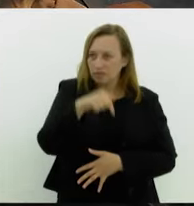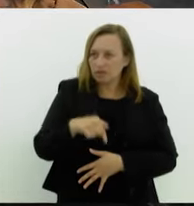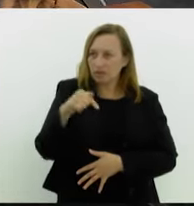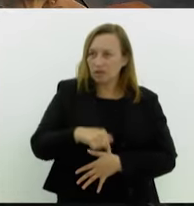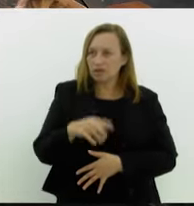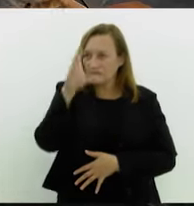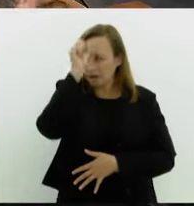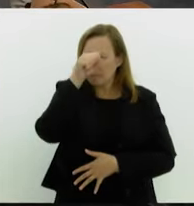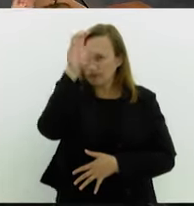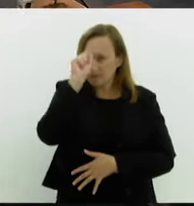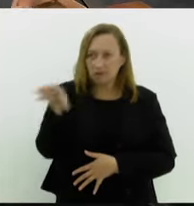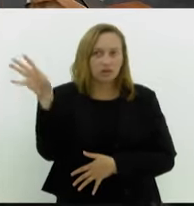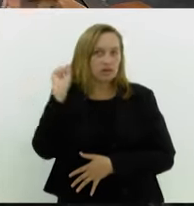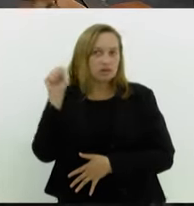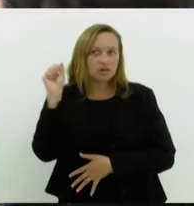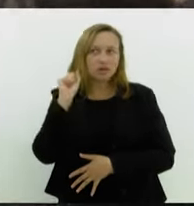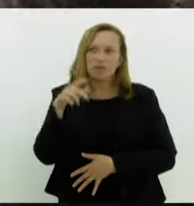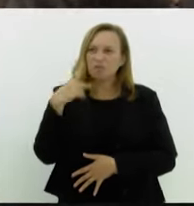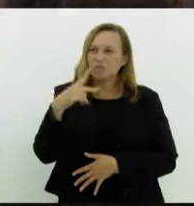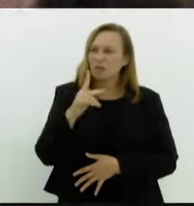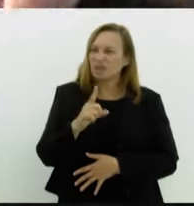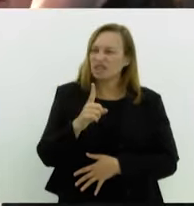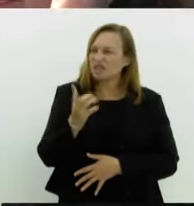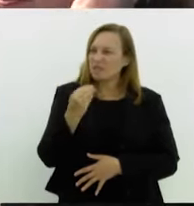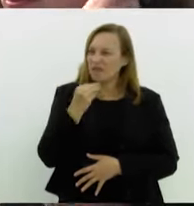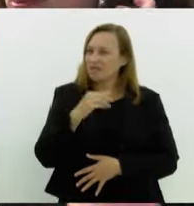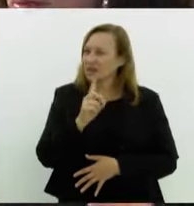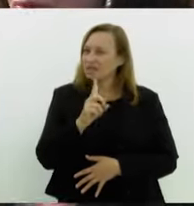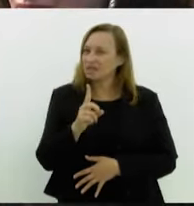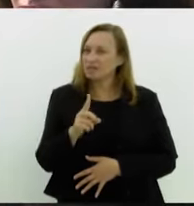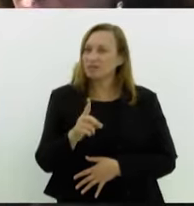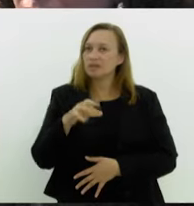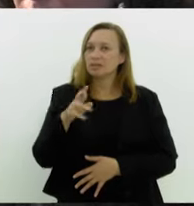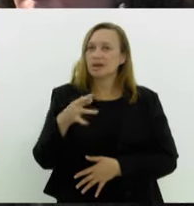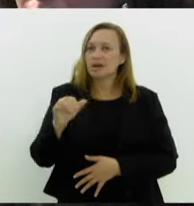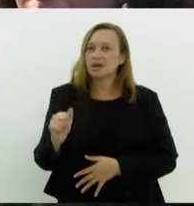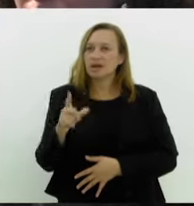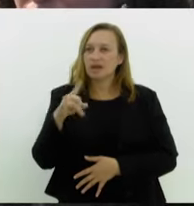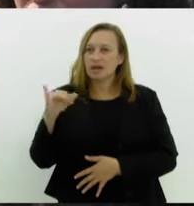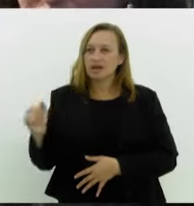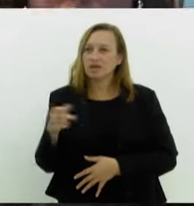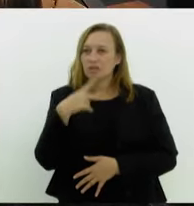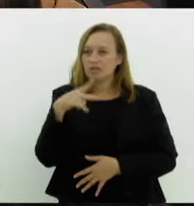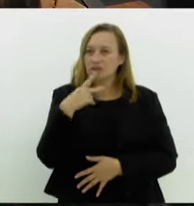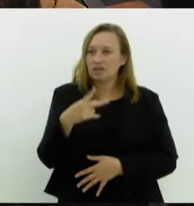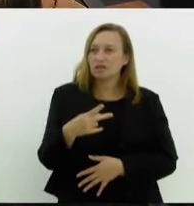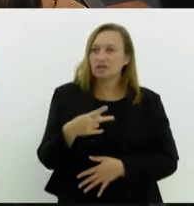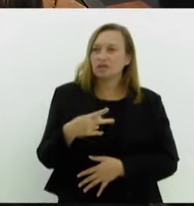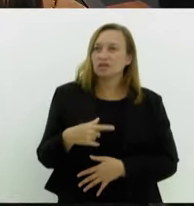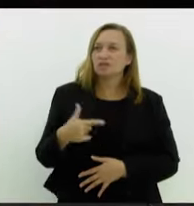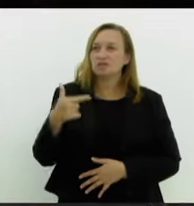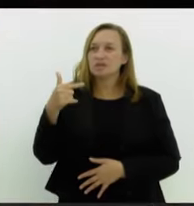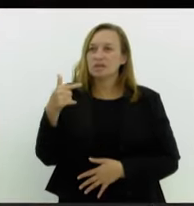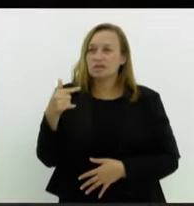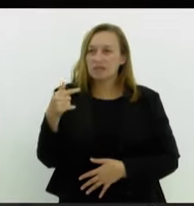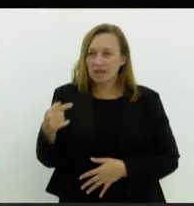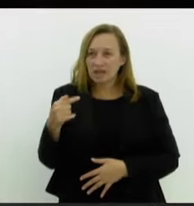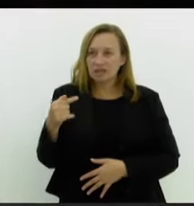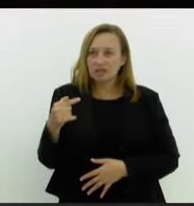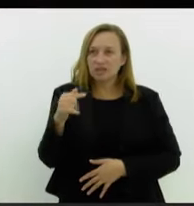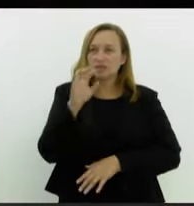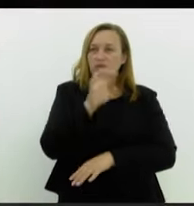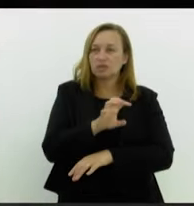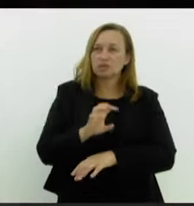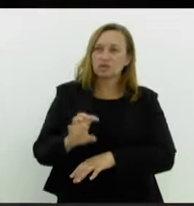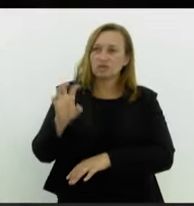aprendendo é que política não é coisa PR gente fraca não dizer uma coisa dos sete est do